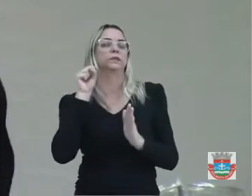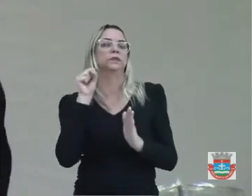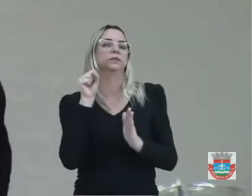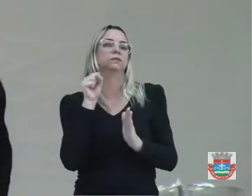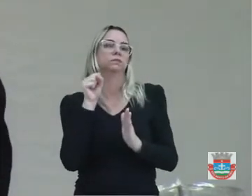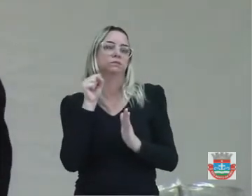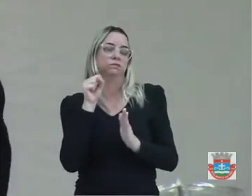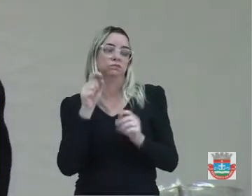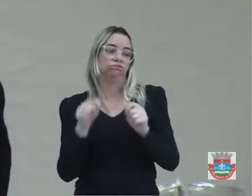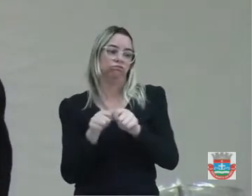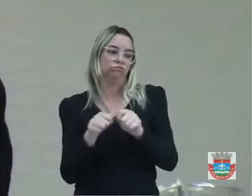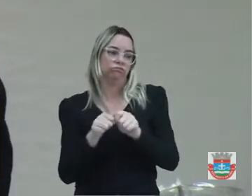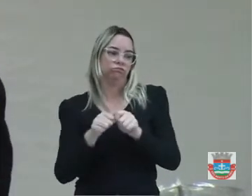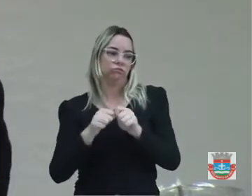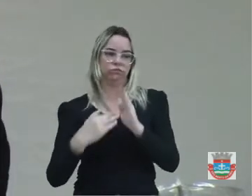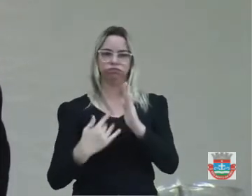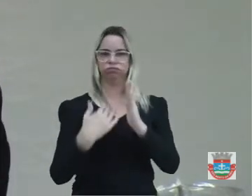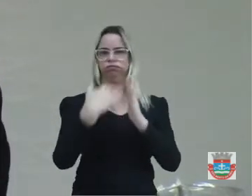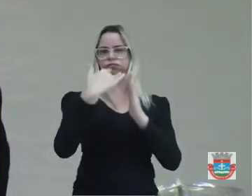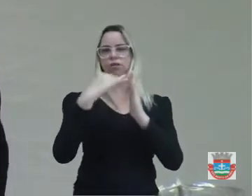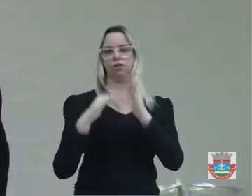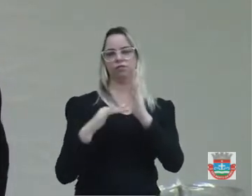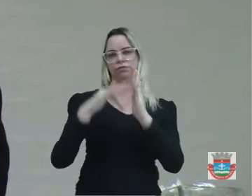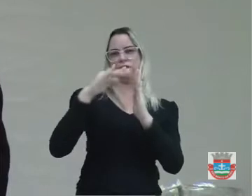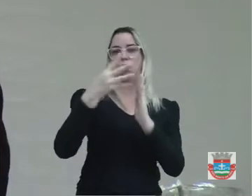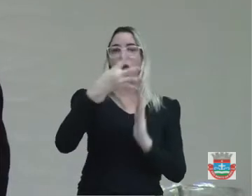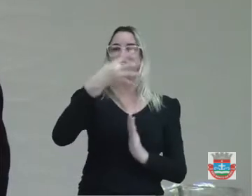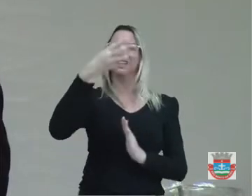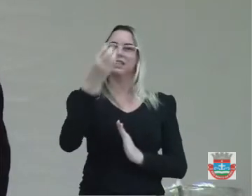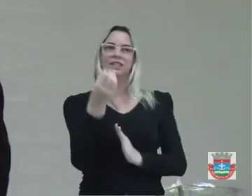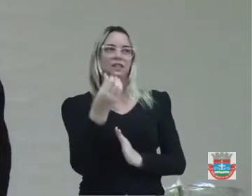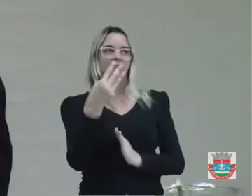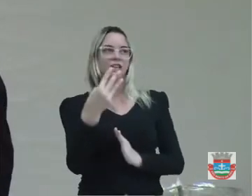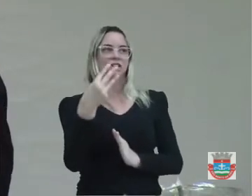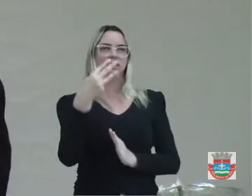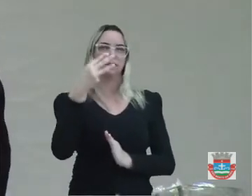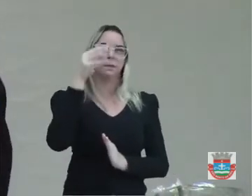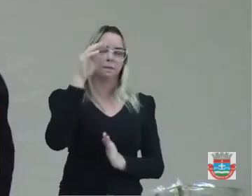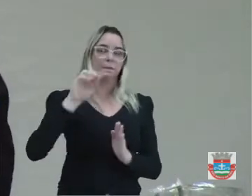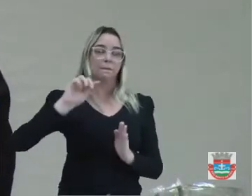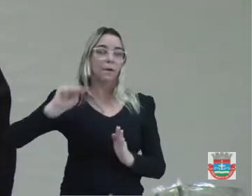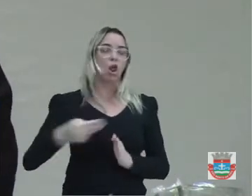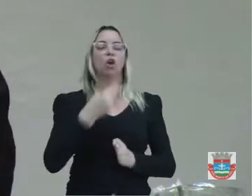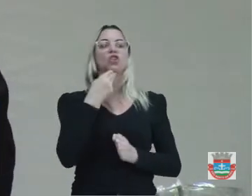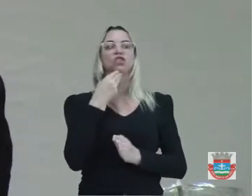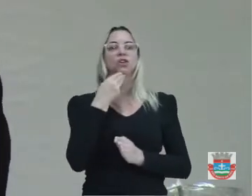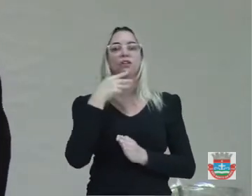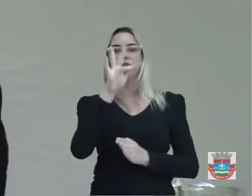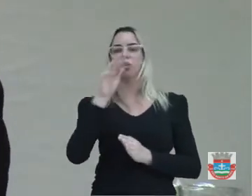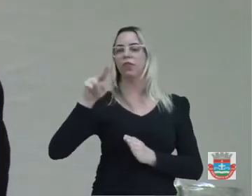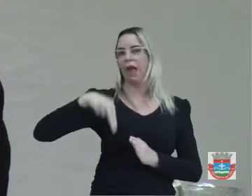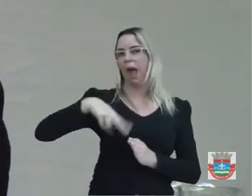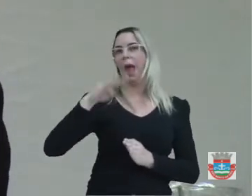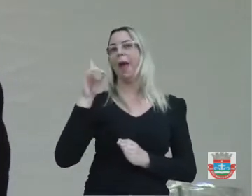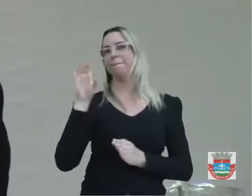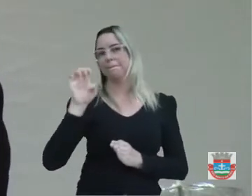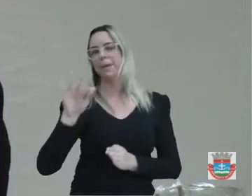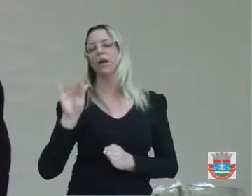ele fazendo um levantamento de 46 milhões de Fundeb. A previsão do Fundeb hoje é 54